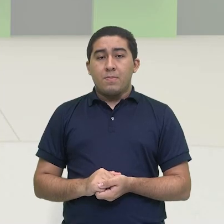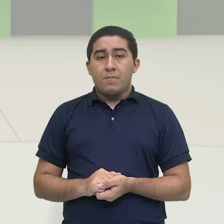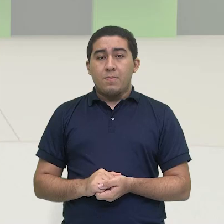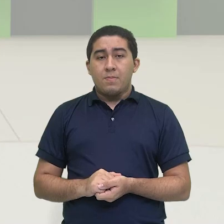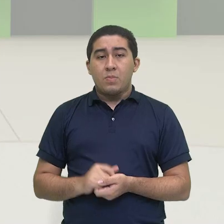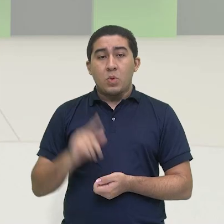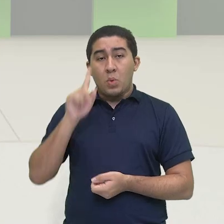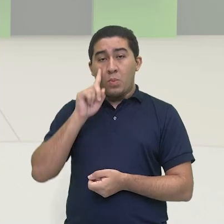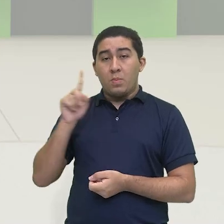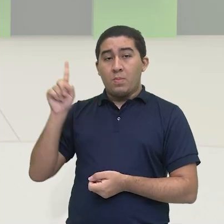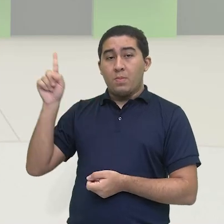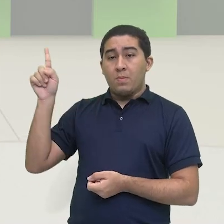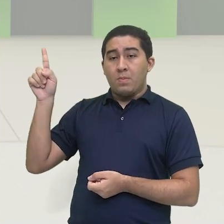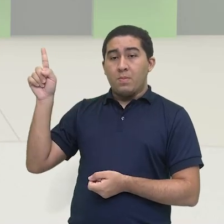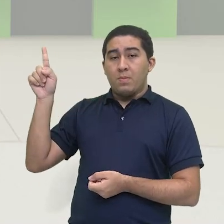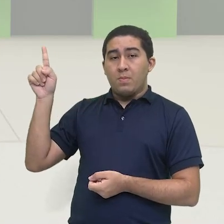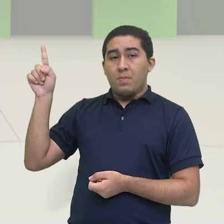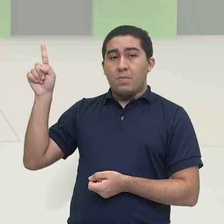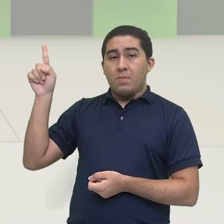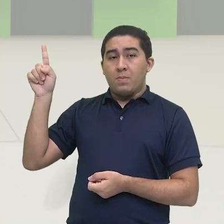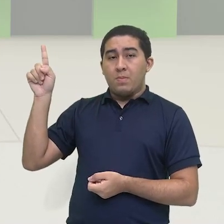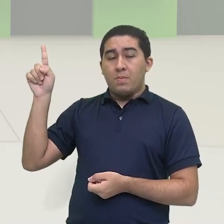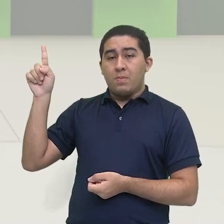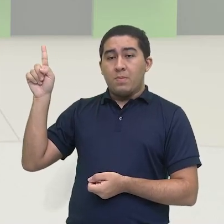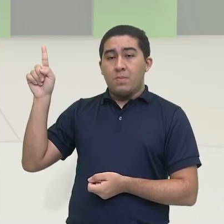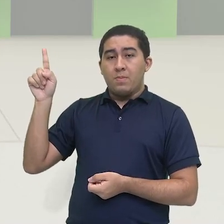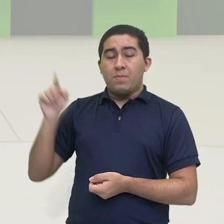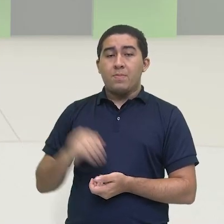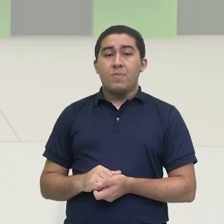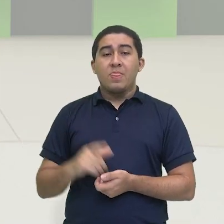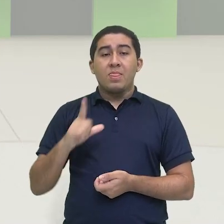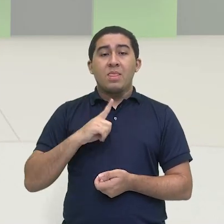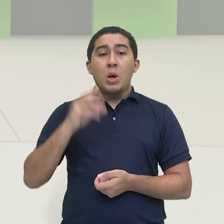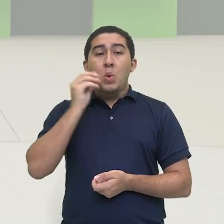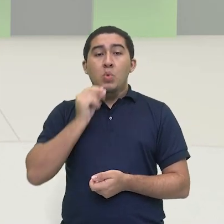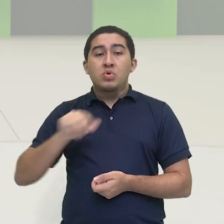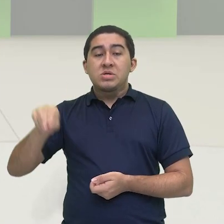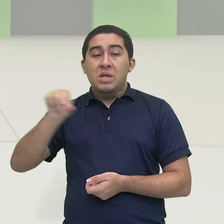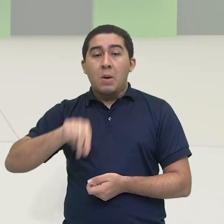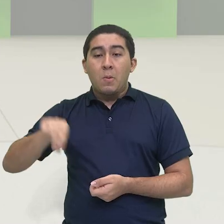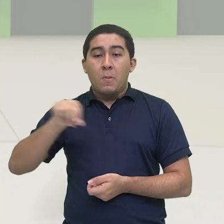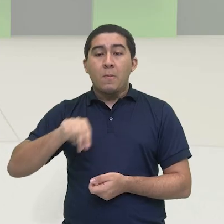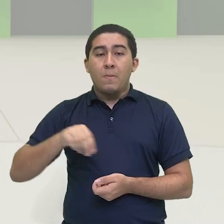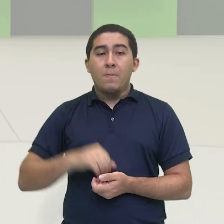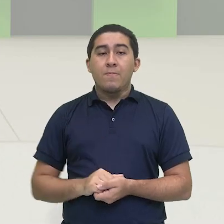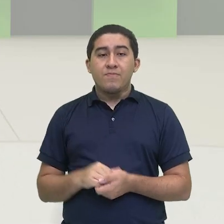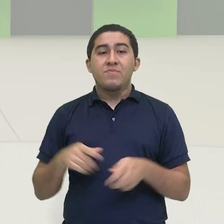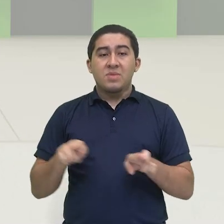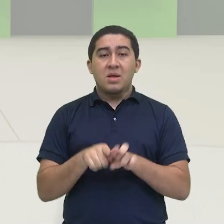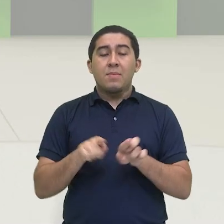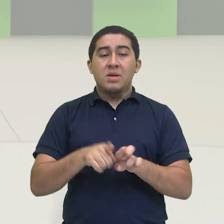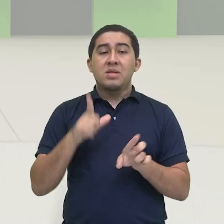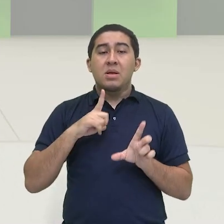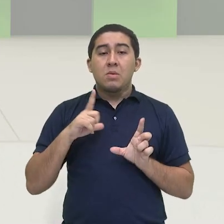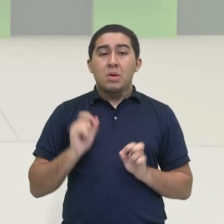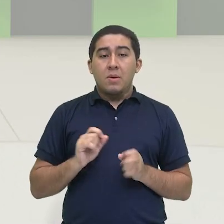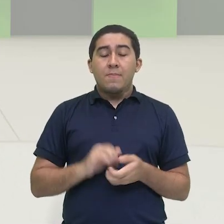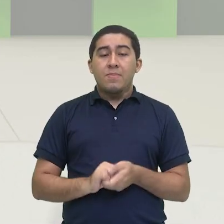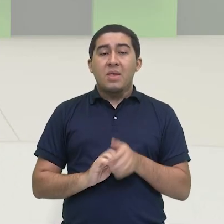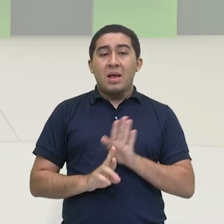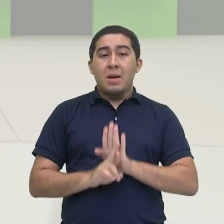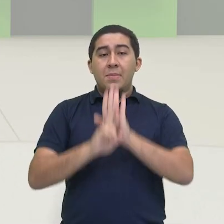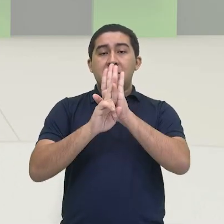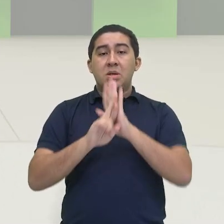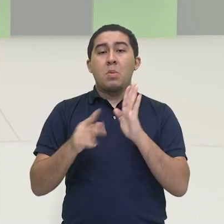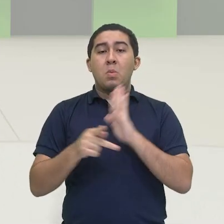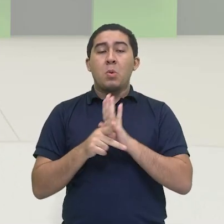Aqui eu tenho, gente, o sal, tá? E aqui eu tenho a representação, né, do